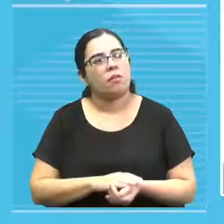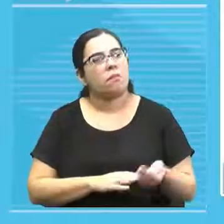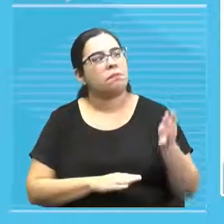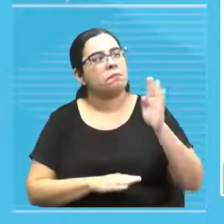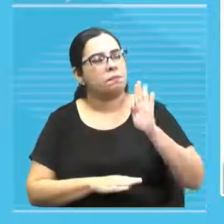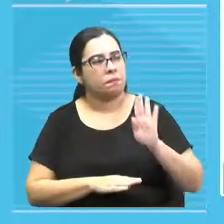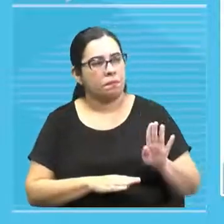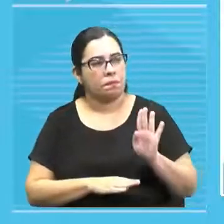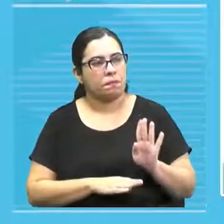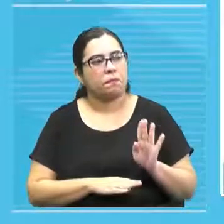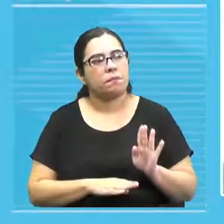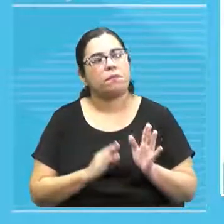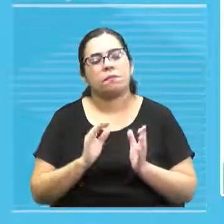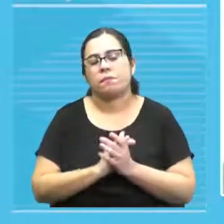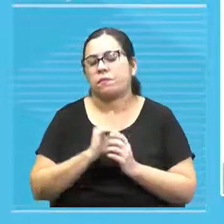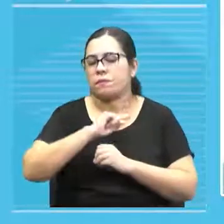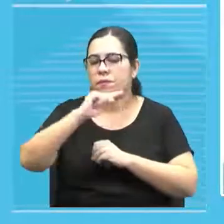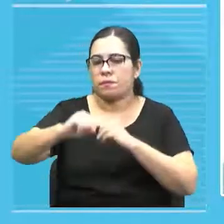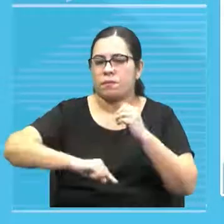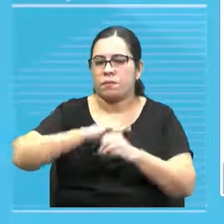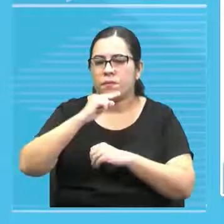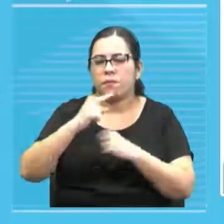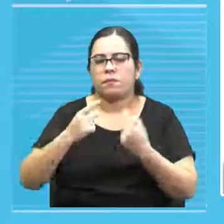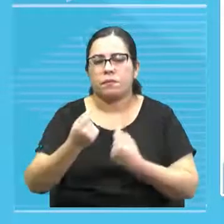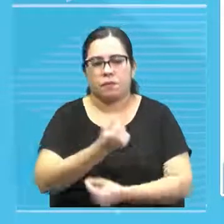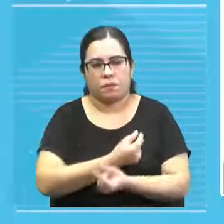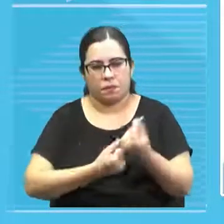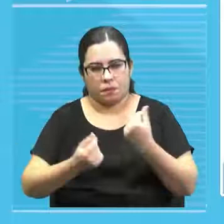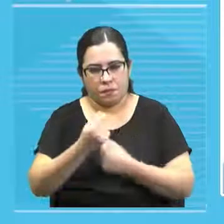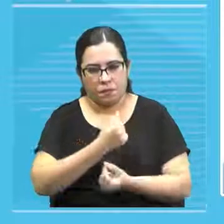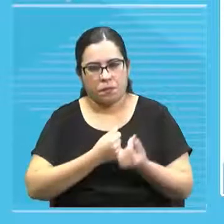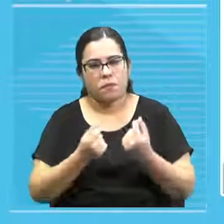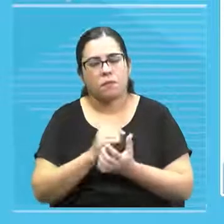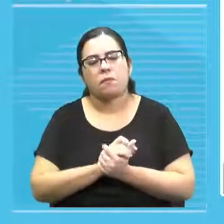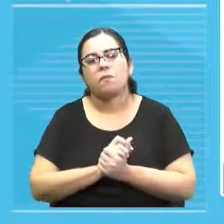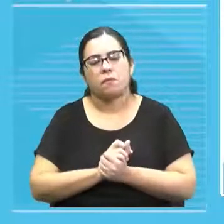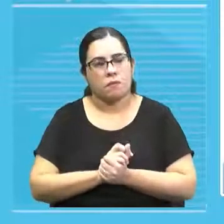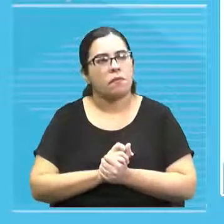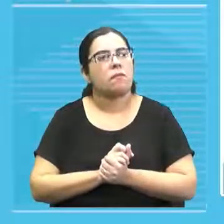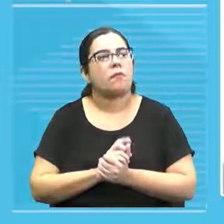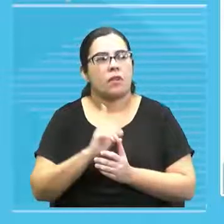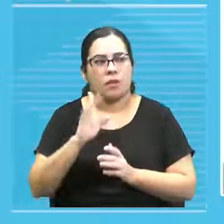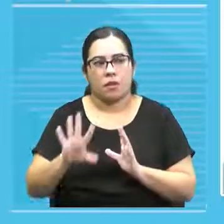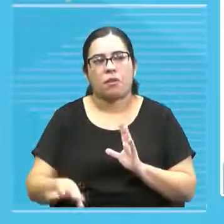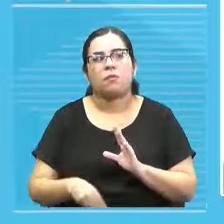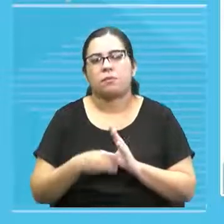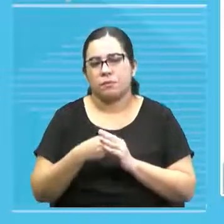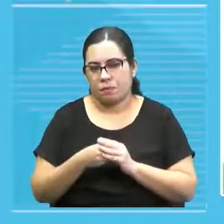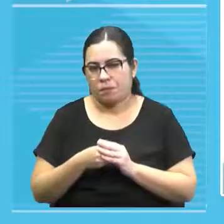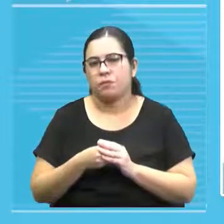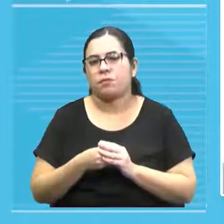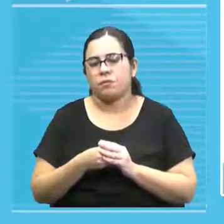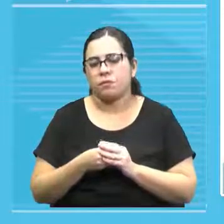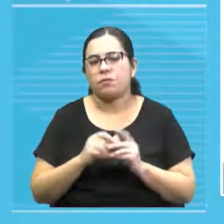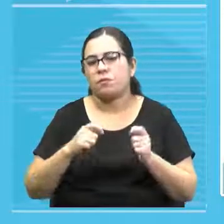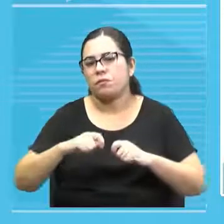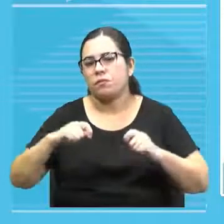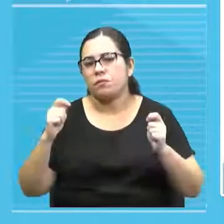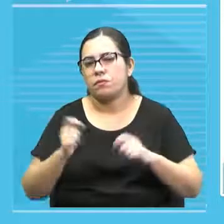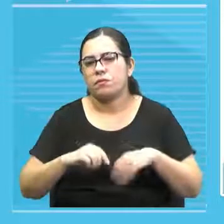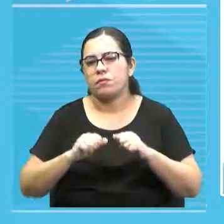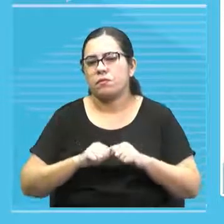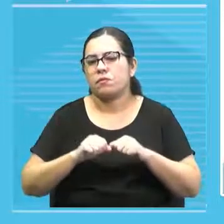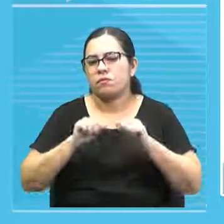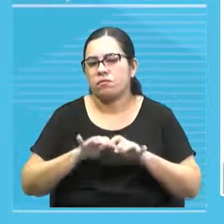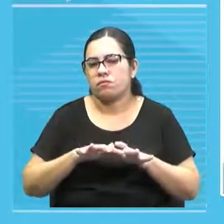sobre a globalização sobre a economia é usada ele integrou a economias e possibilitou a difusão